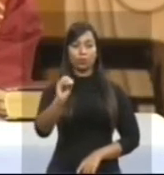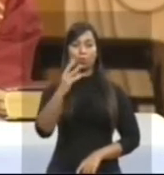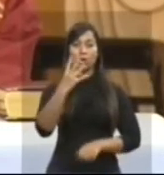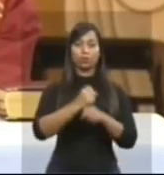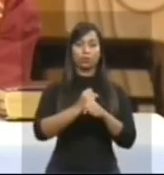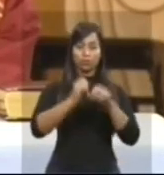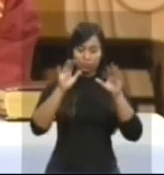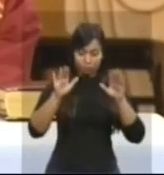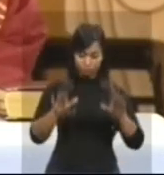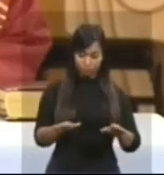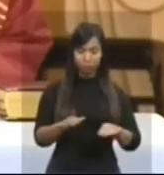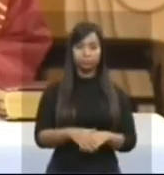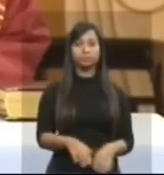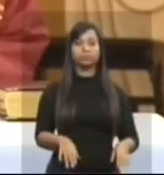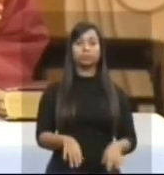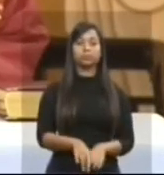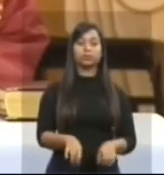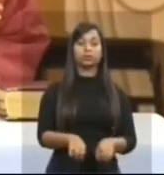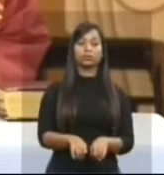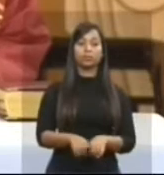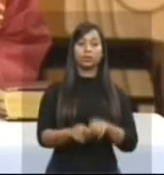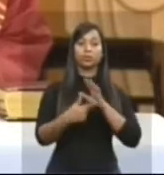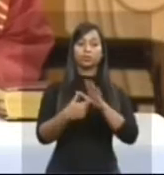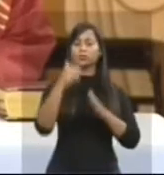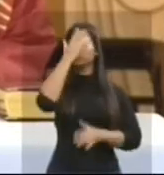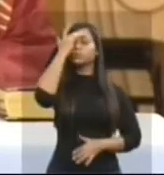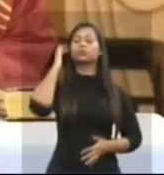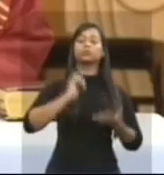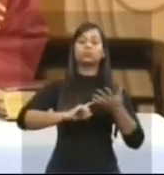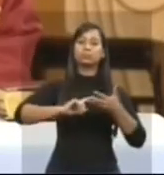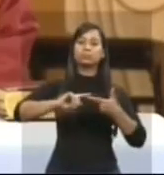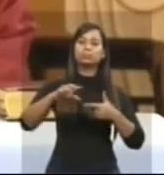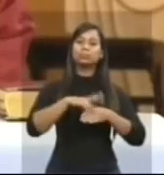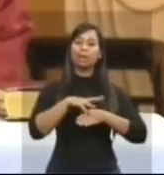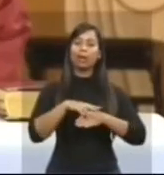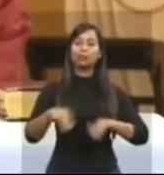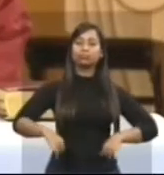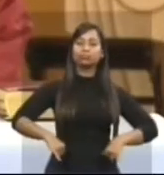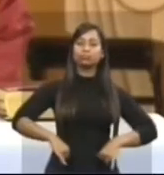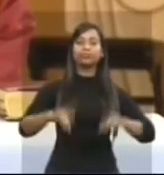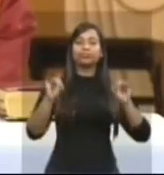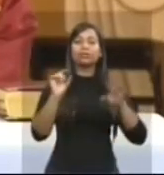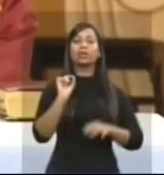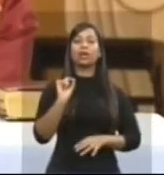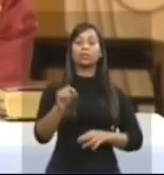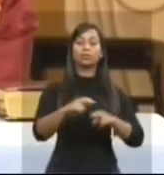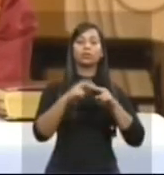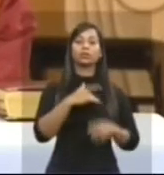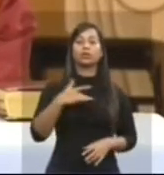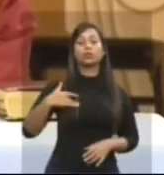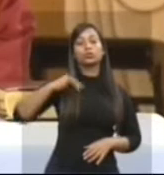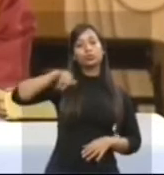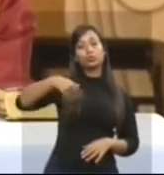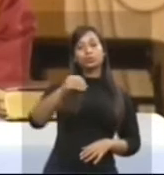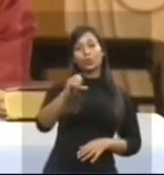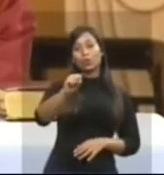ordenado. E peçamos também por tantos doentes, sofredores, especialmente pela saúde de